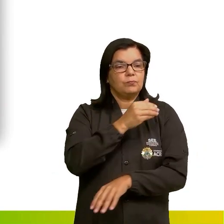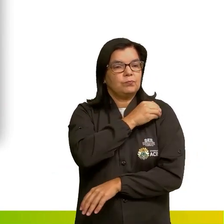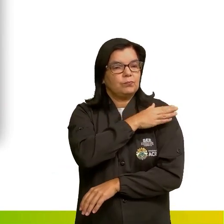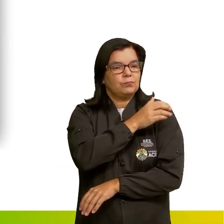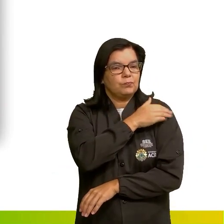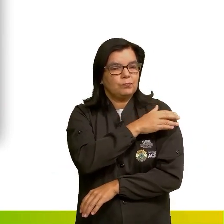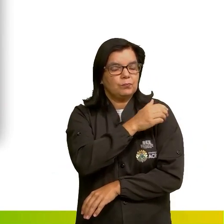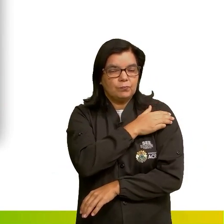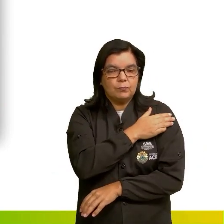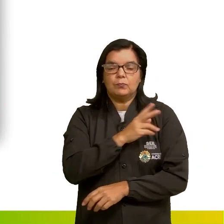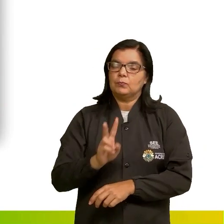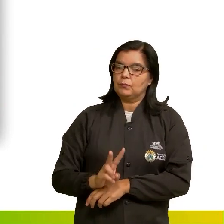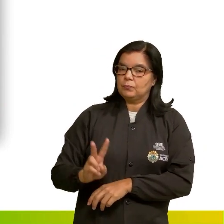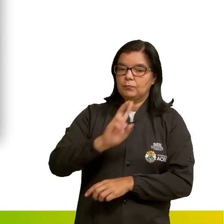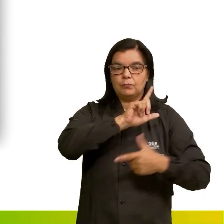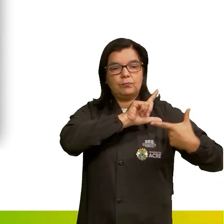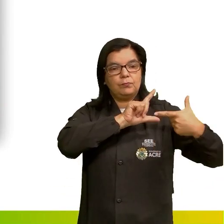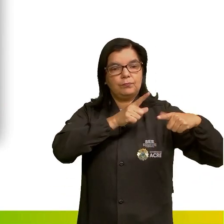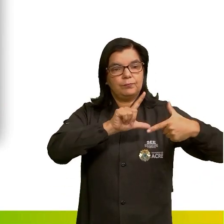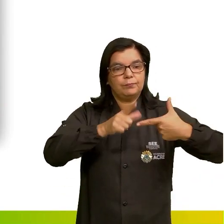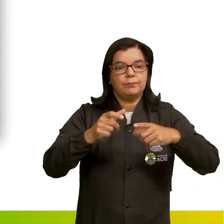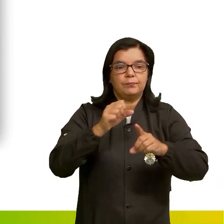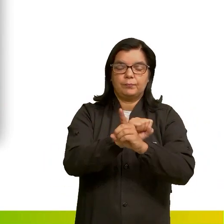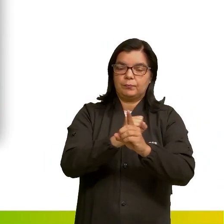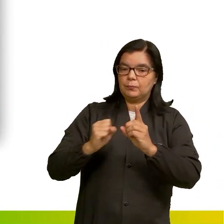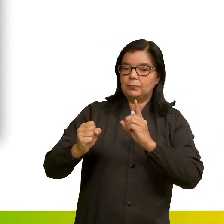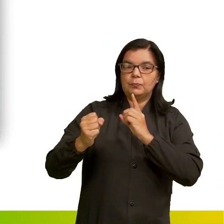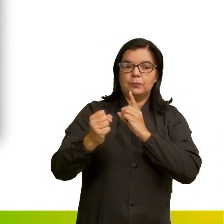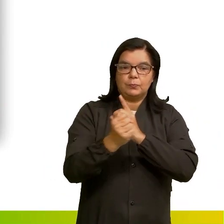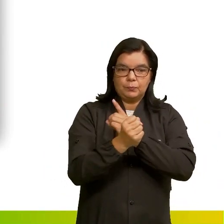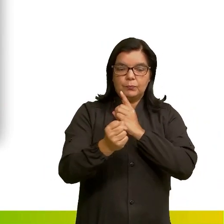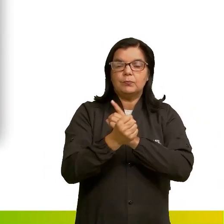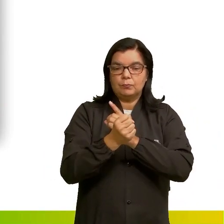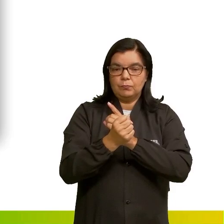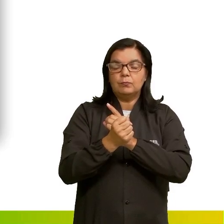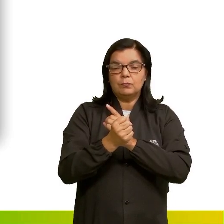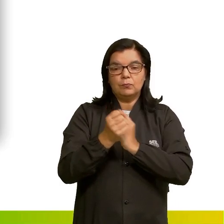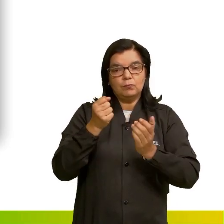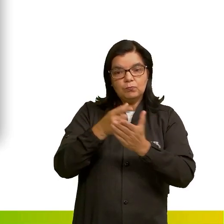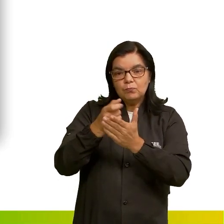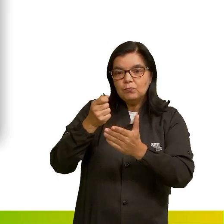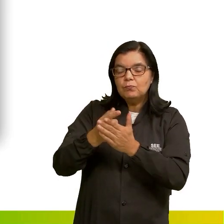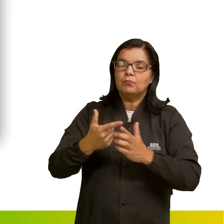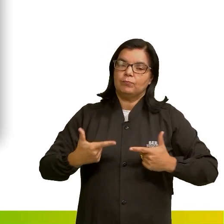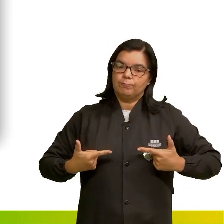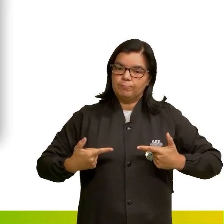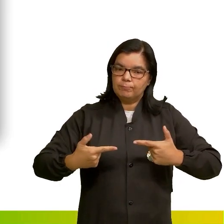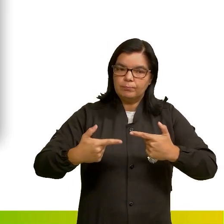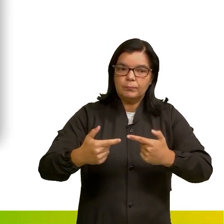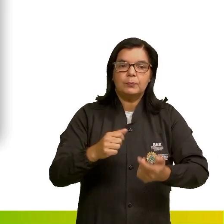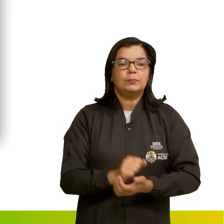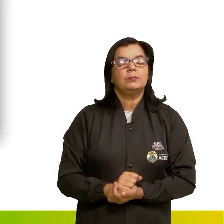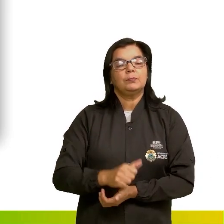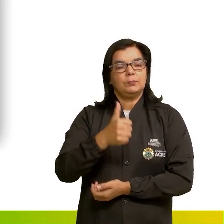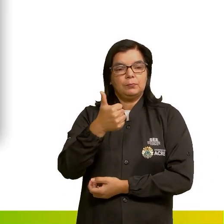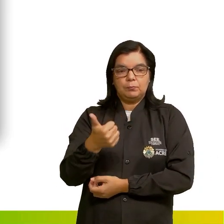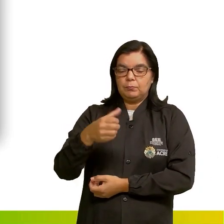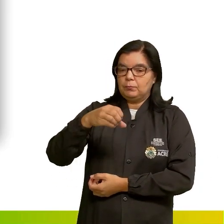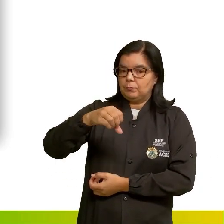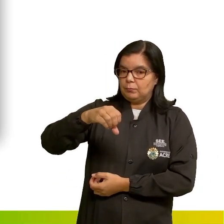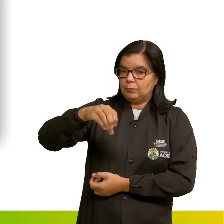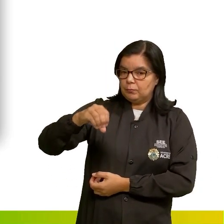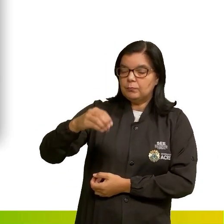valores tradicionais da sociedade de consumo e da guerra. E em 1990,